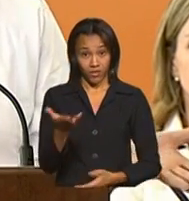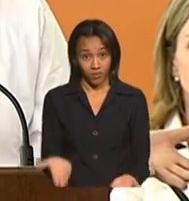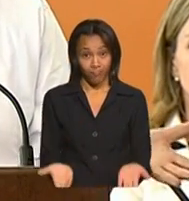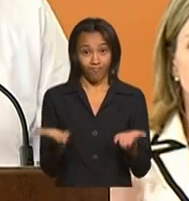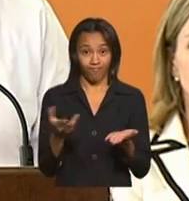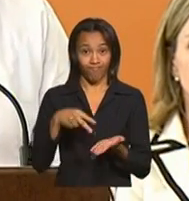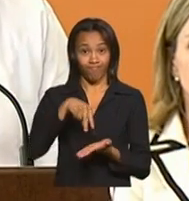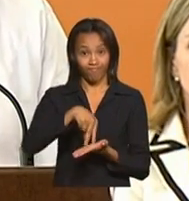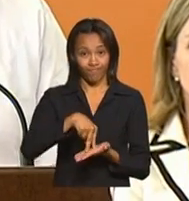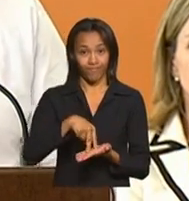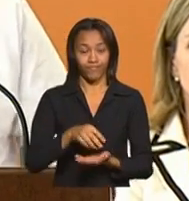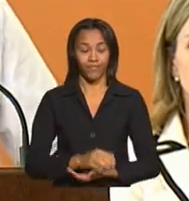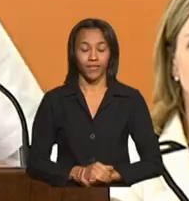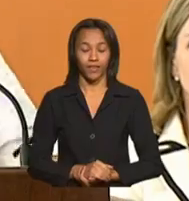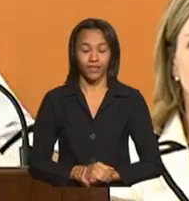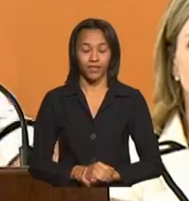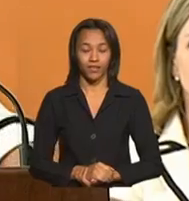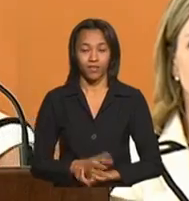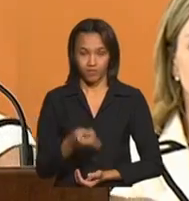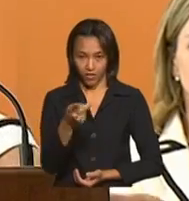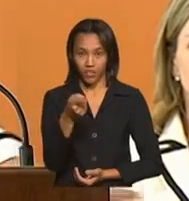você falou a frase,